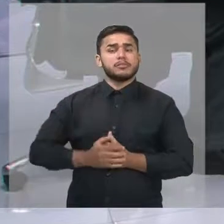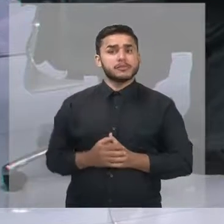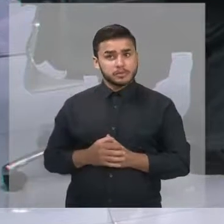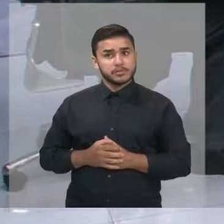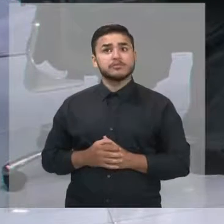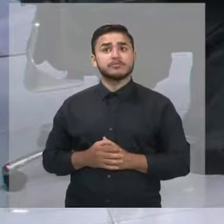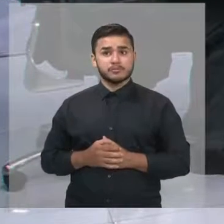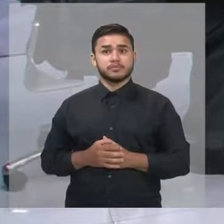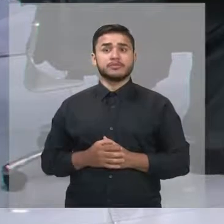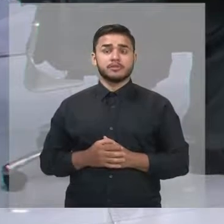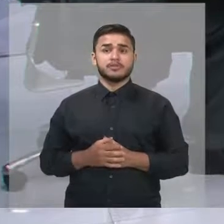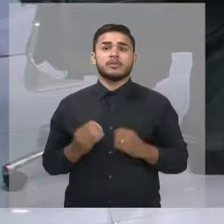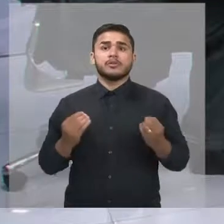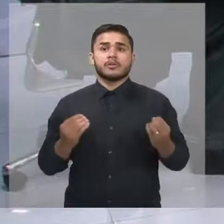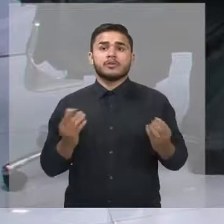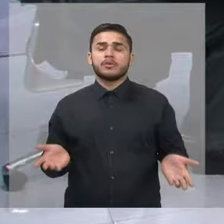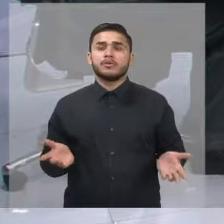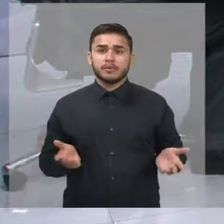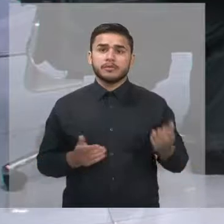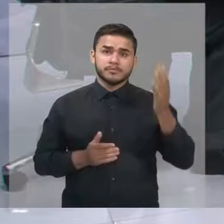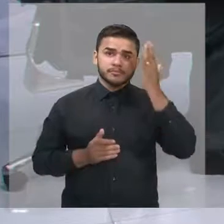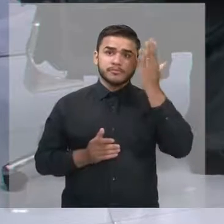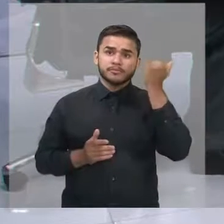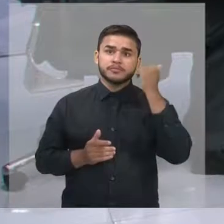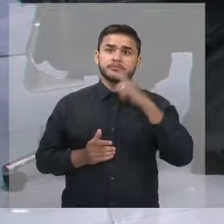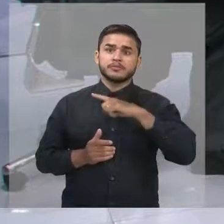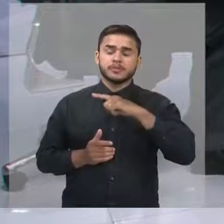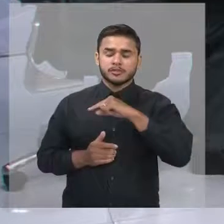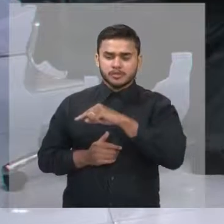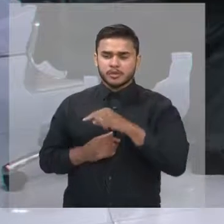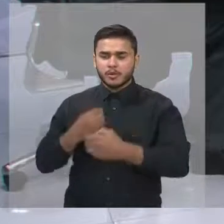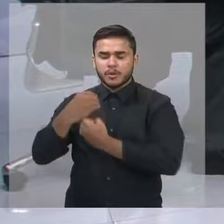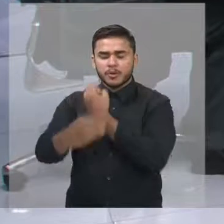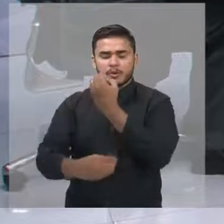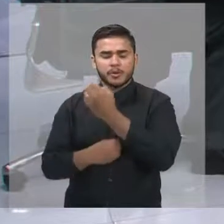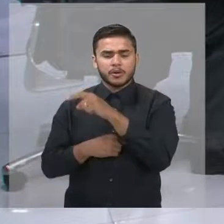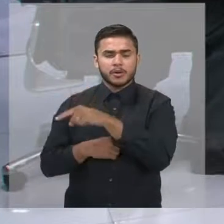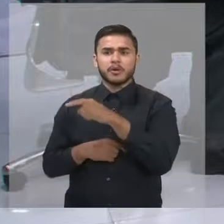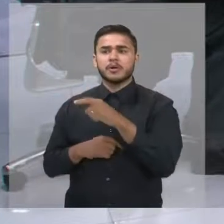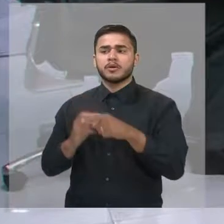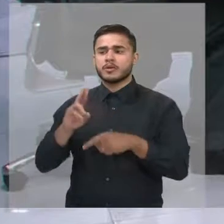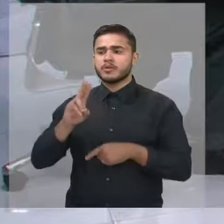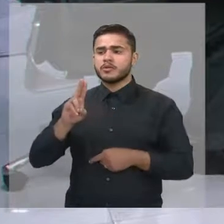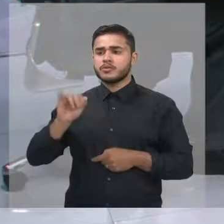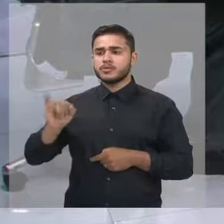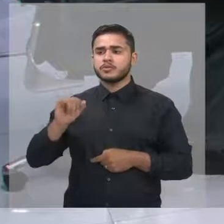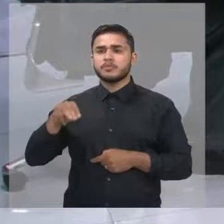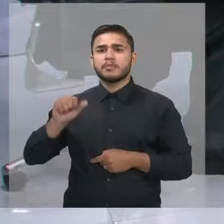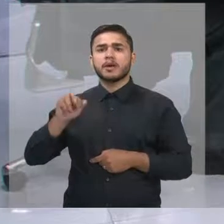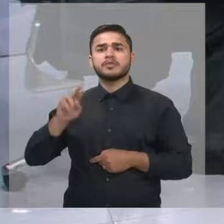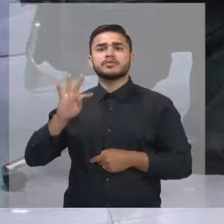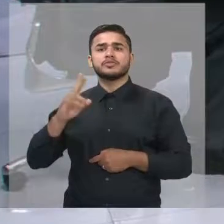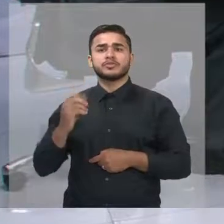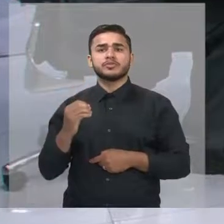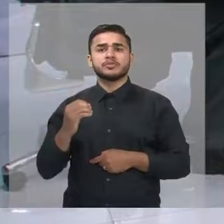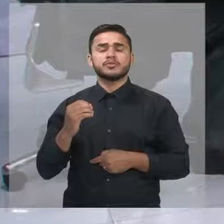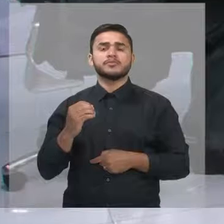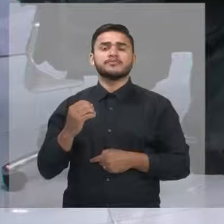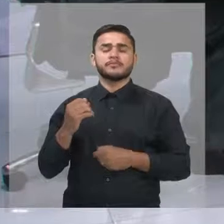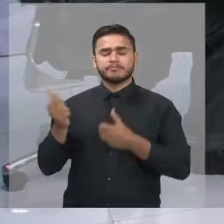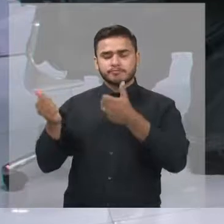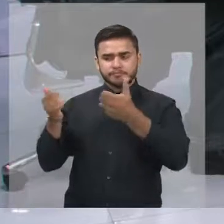aí remete, inclusive, à teoria do vidro quebrado, que o professor Rui Martinho lembrou aqui recentemente uma outra discussão como